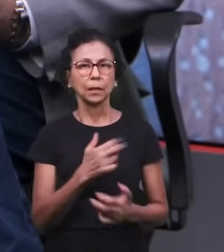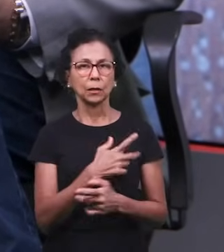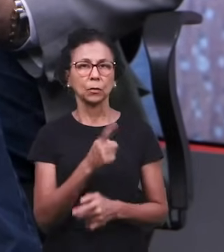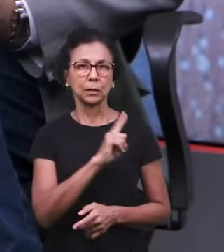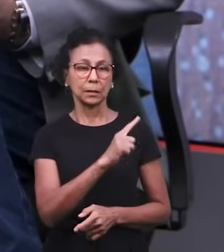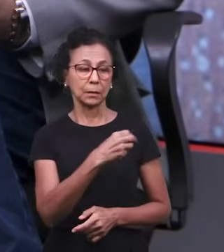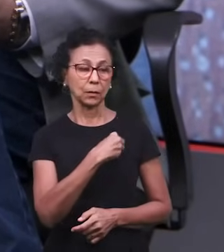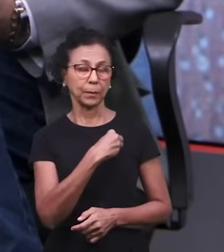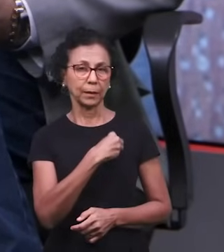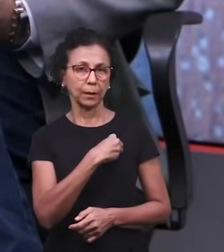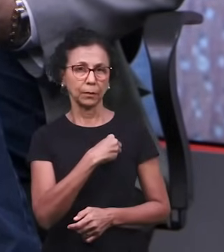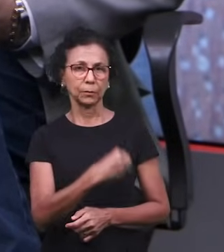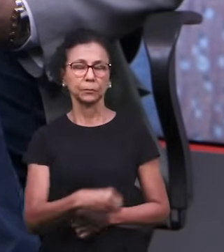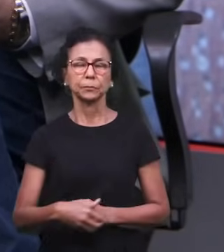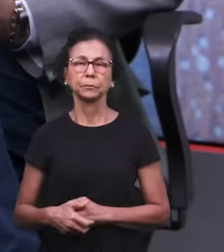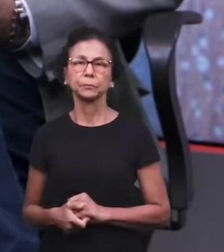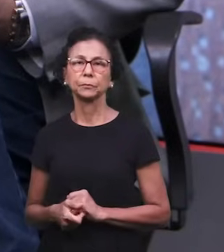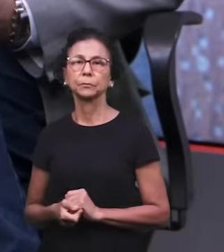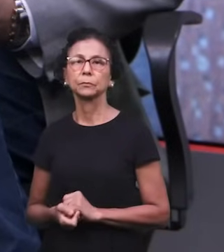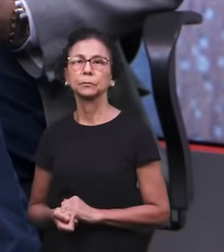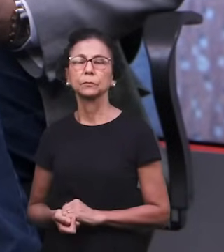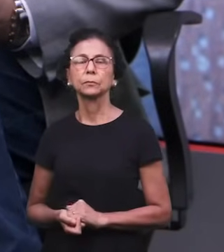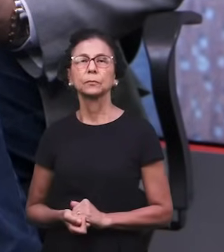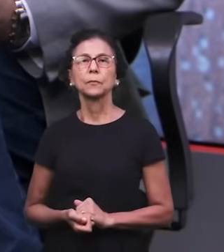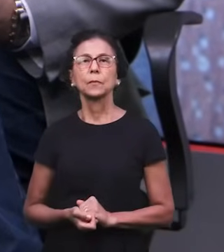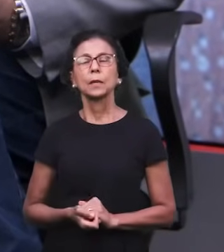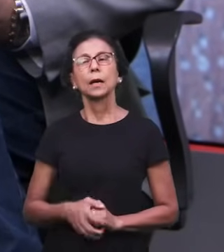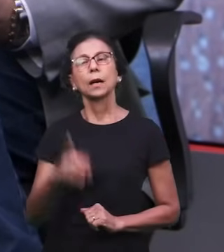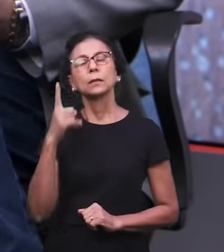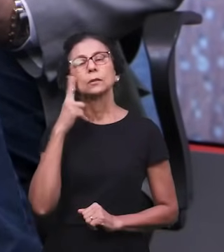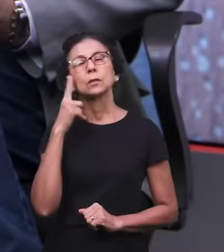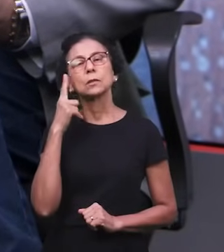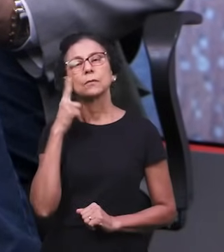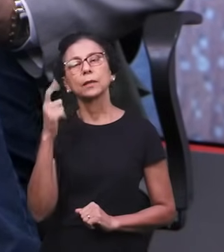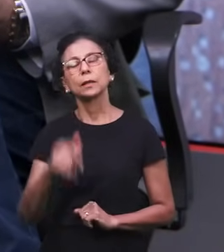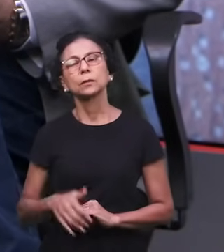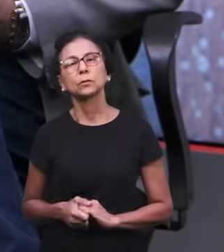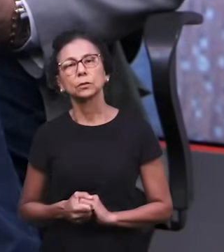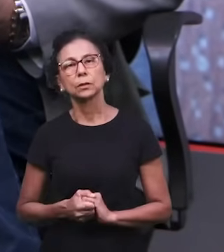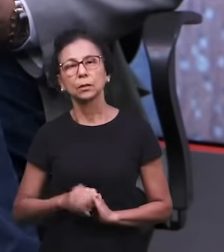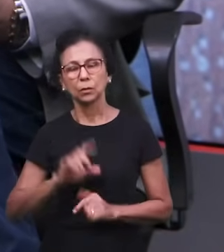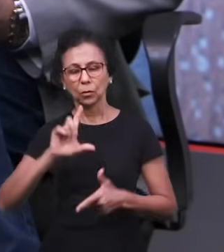que foi jogado na água, né, um tipo do Senhor Jesus, né,